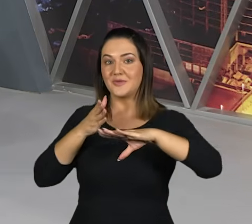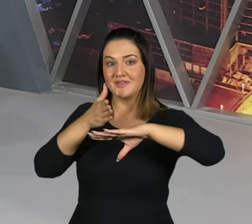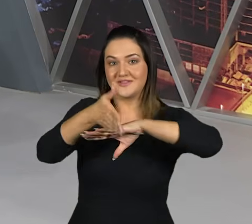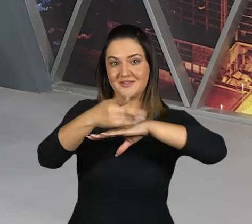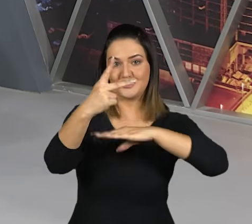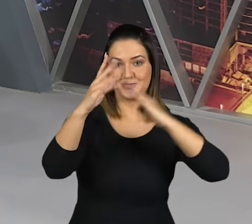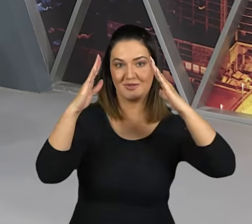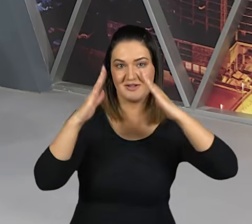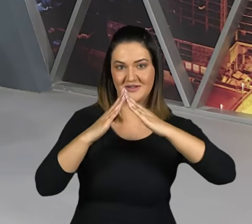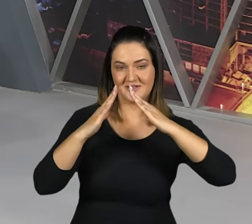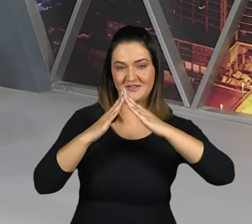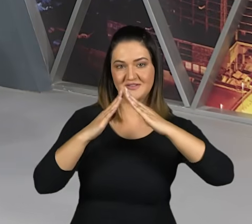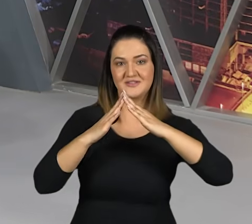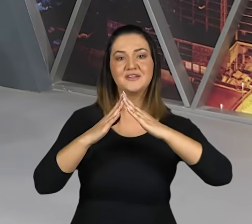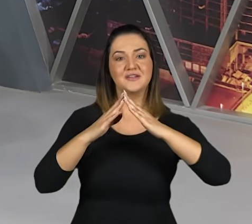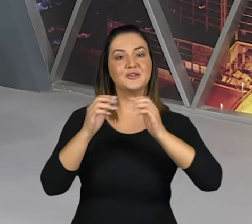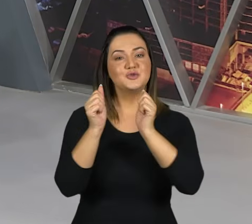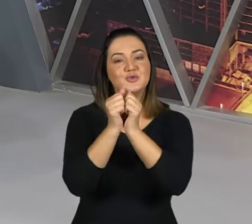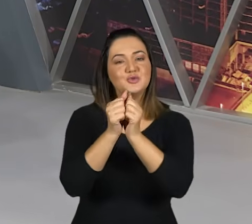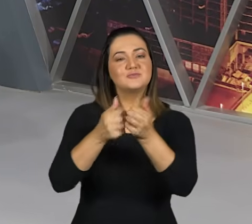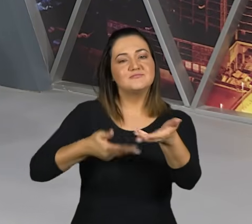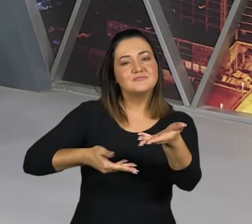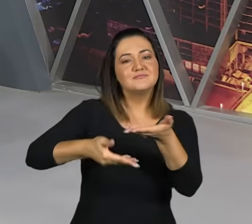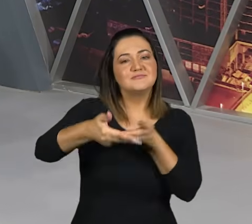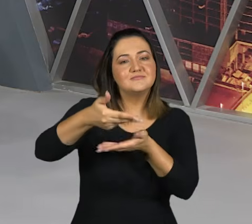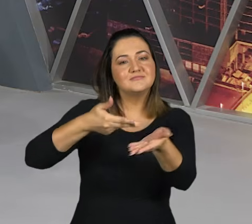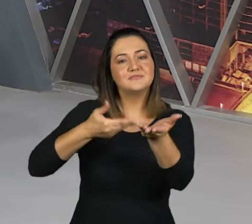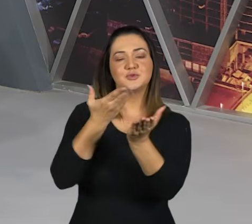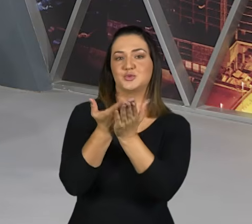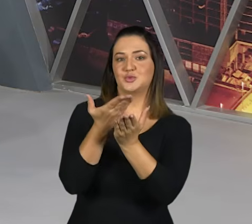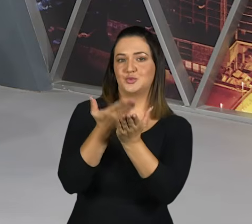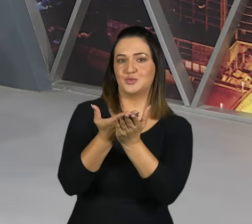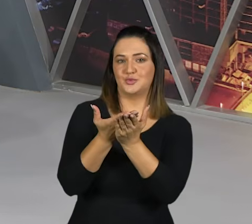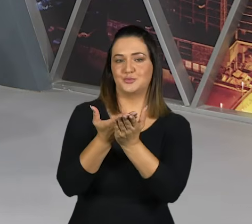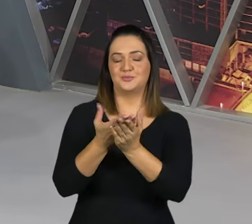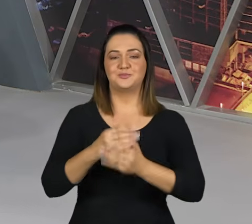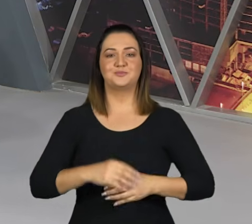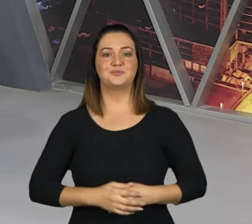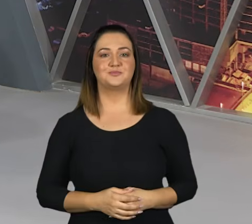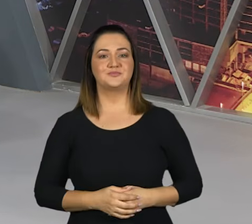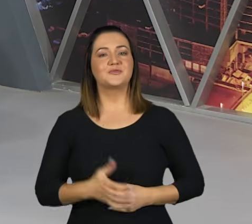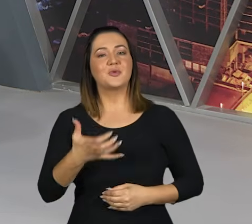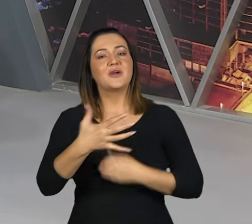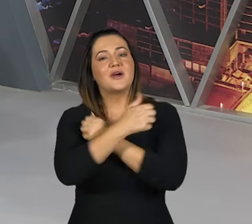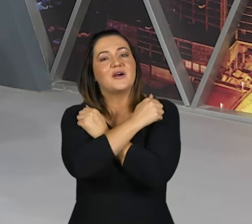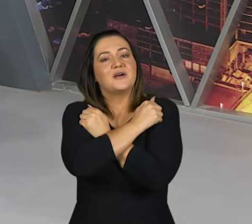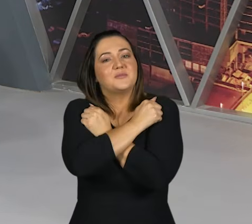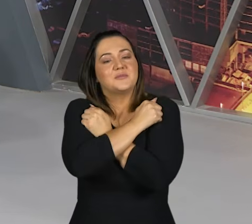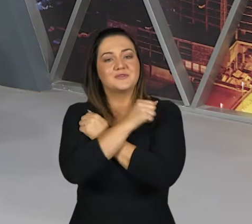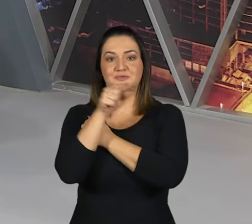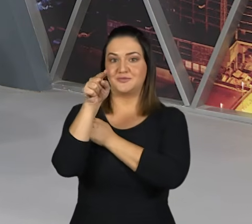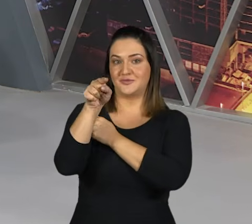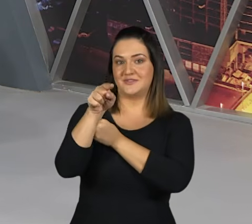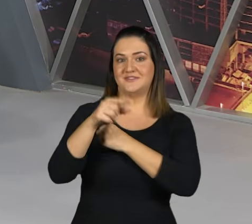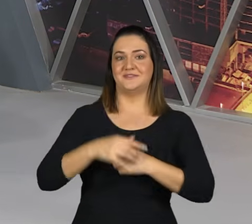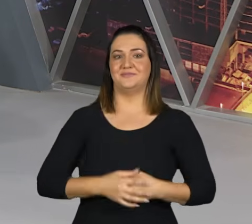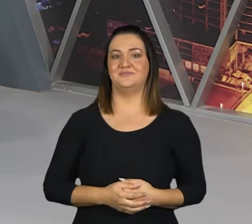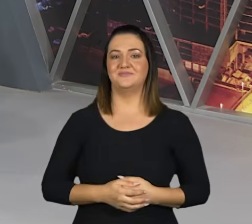permitir entrar na sua casa e participar com você de um estudo da Palavra de Deus. Eu quero mandar um abraço para